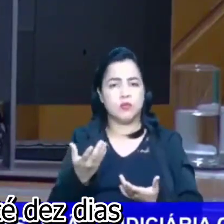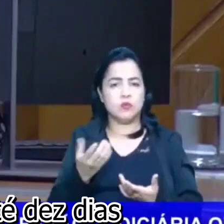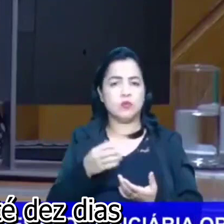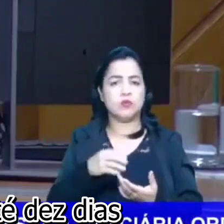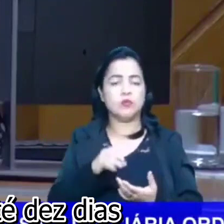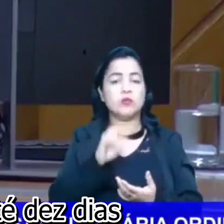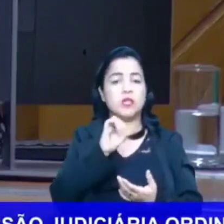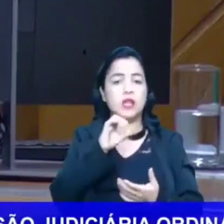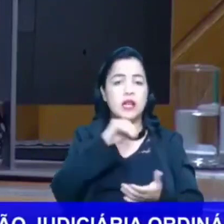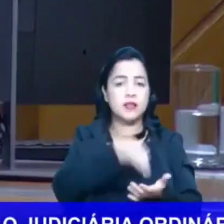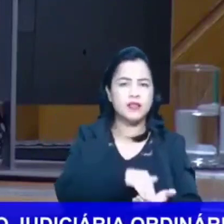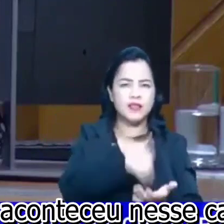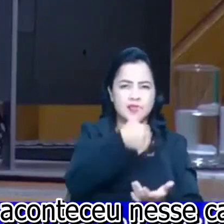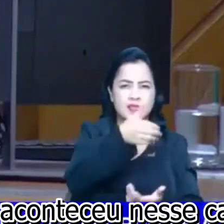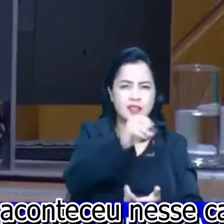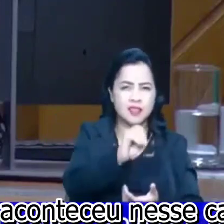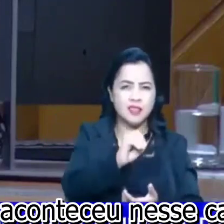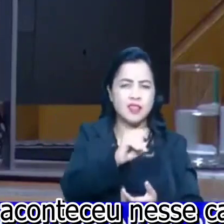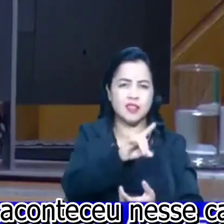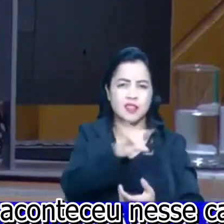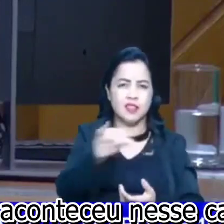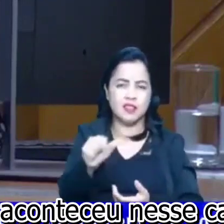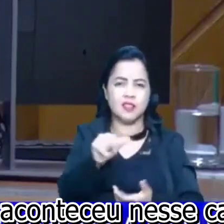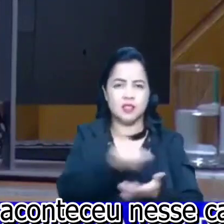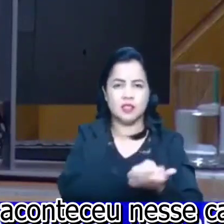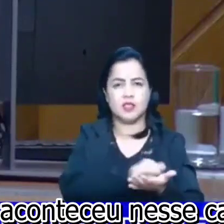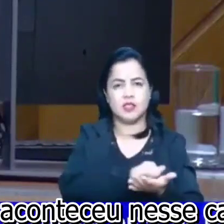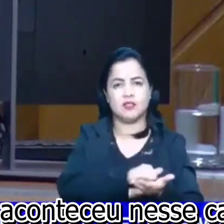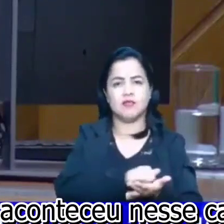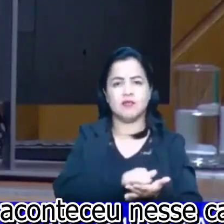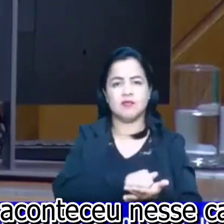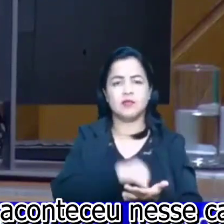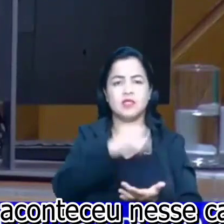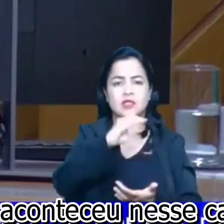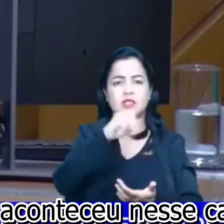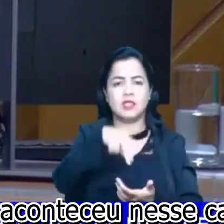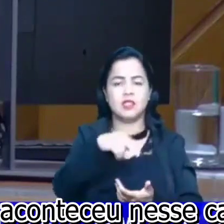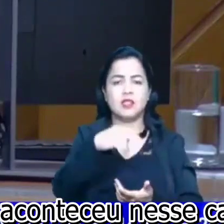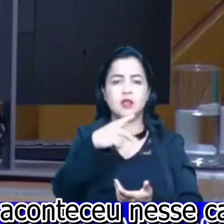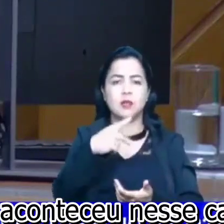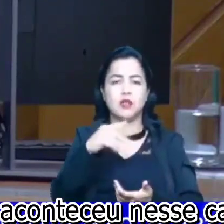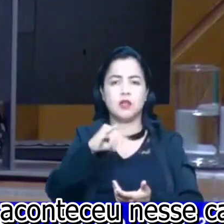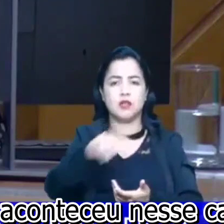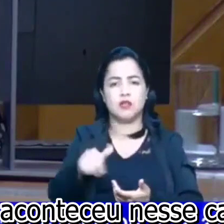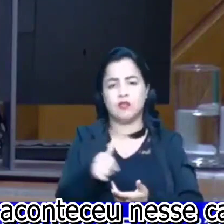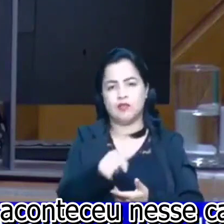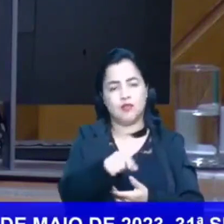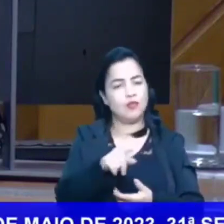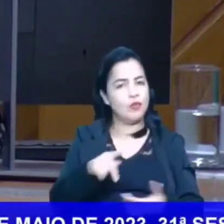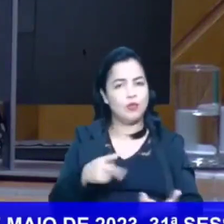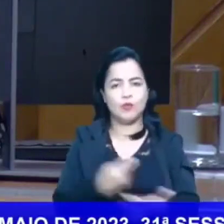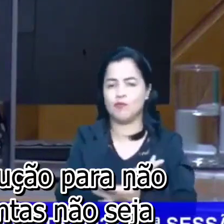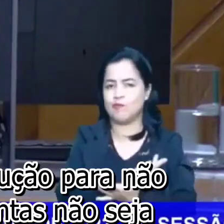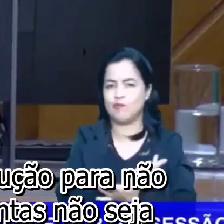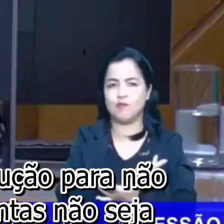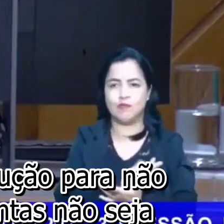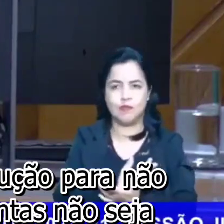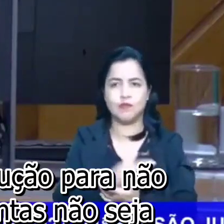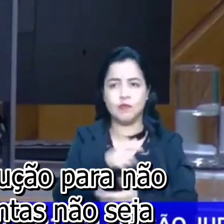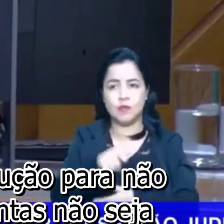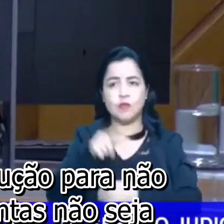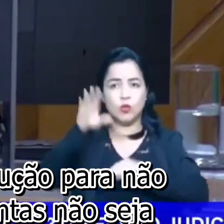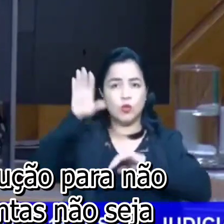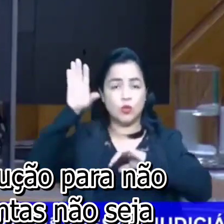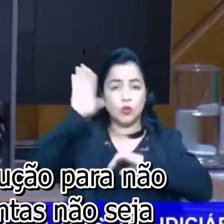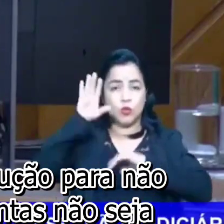em até 10 dias do registro, da concessão do CNPJ pelo registro, o que não aconteceu nesse caso. A